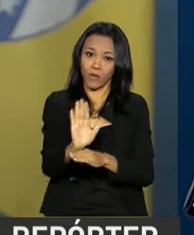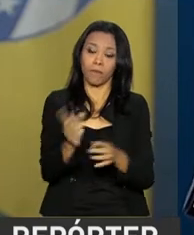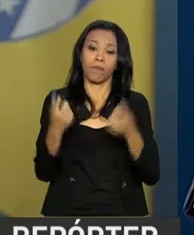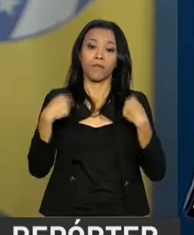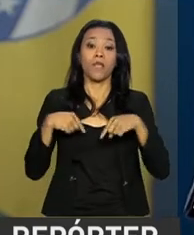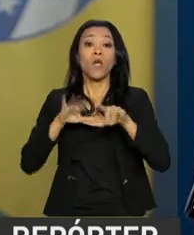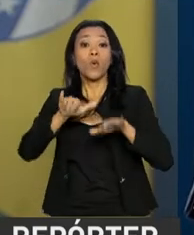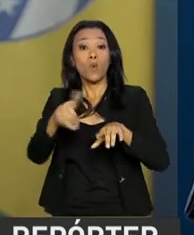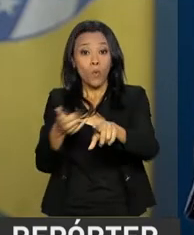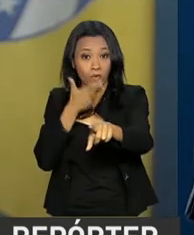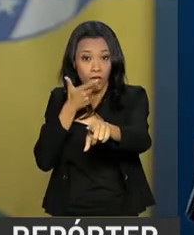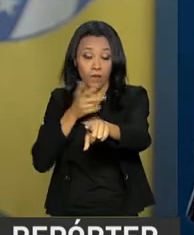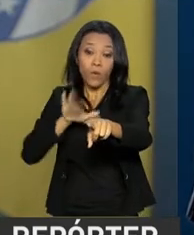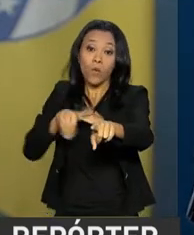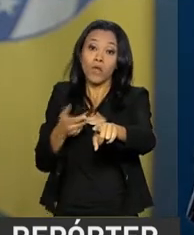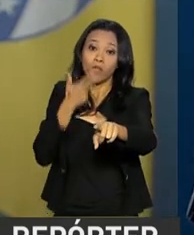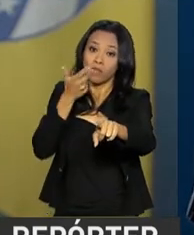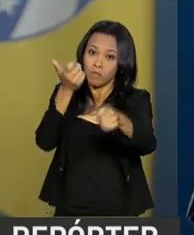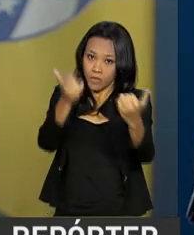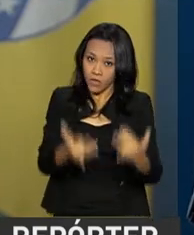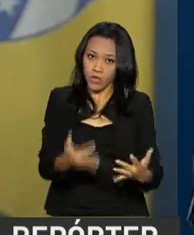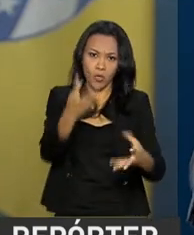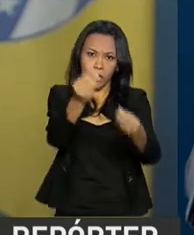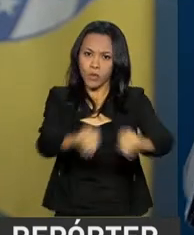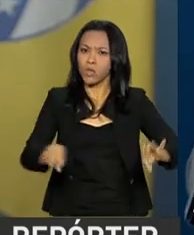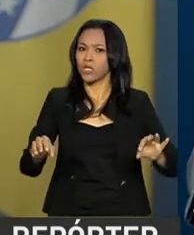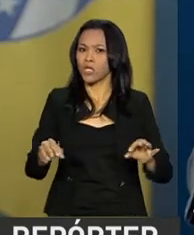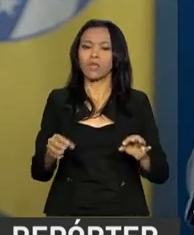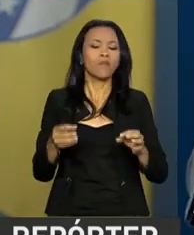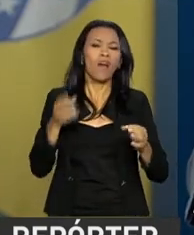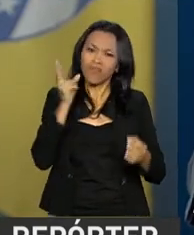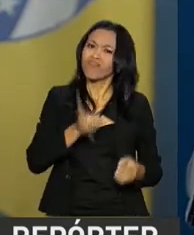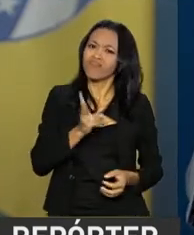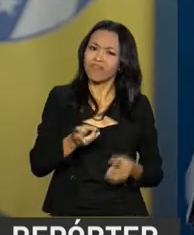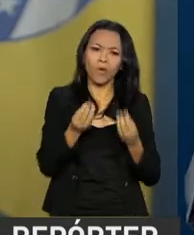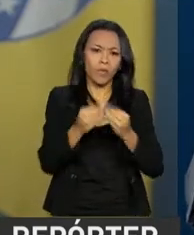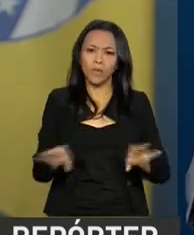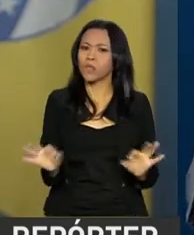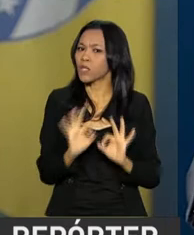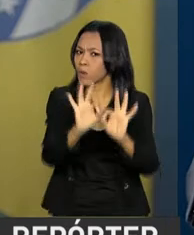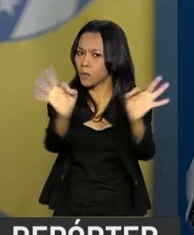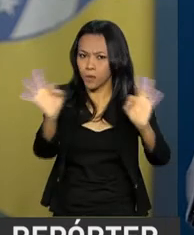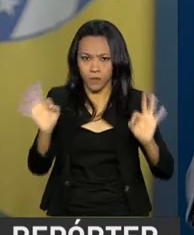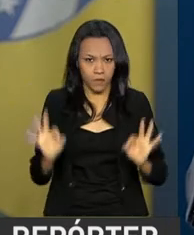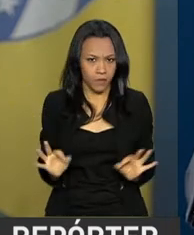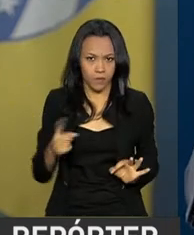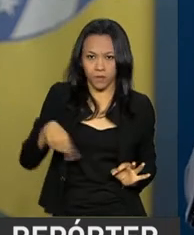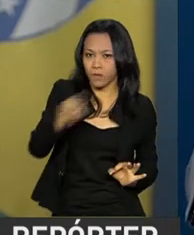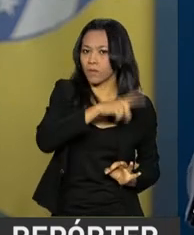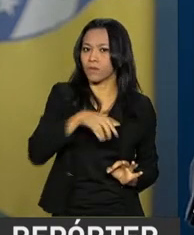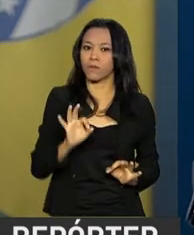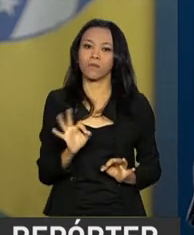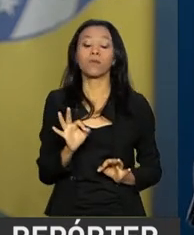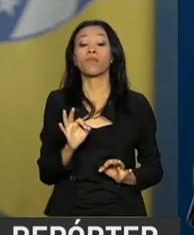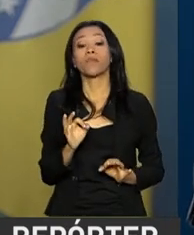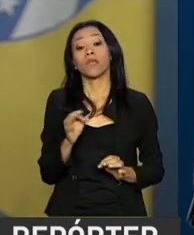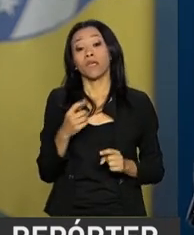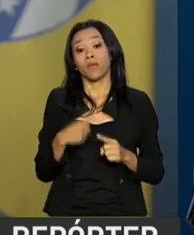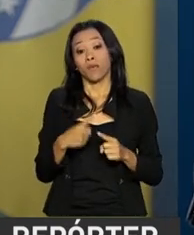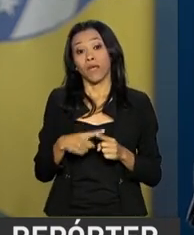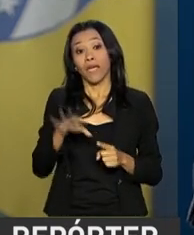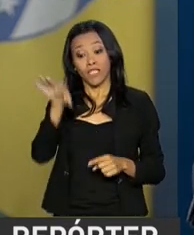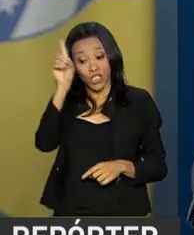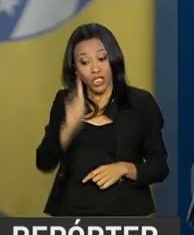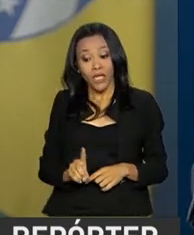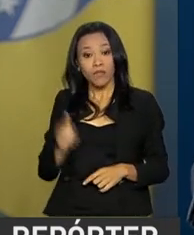prática mesmo você já viu aqui no tópico da idade não há problema de nenhuma natureza na hipótese do direito adquirido